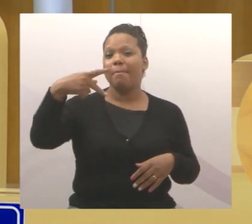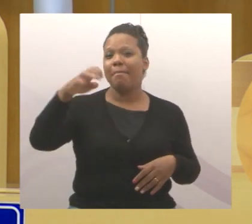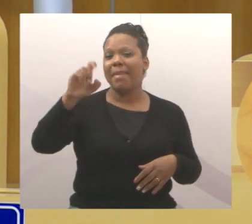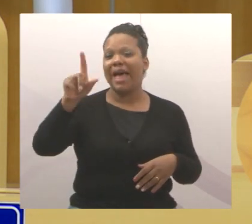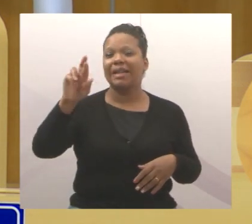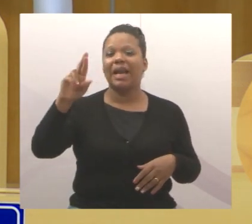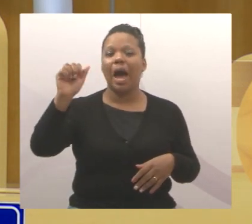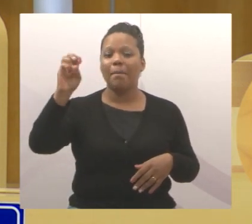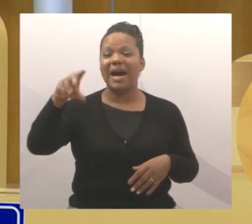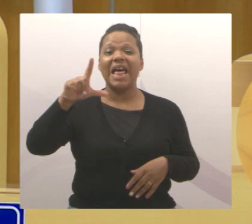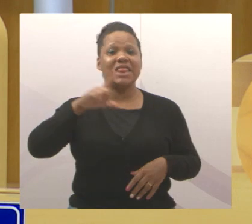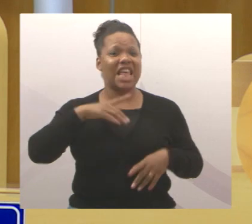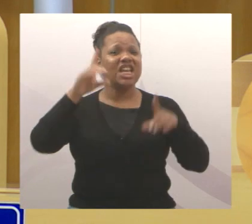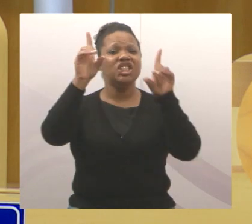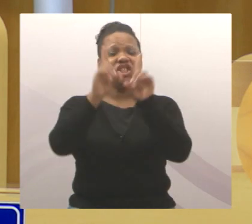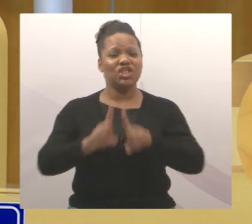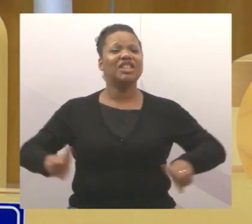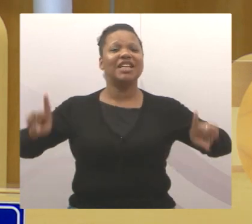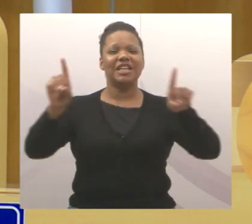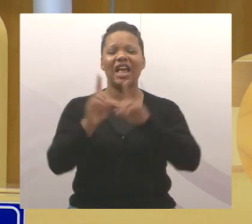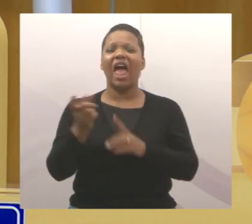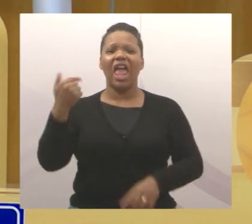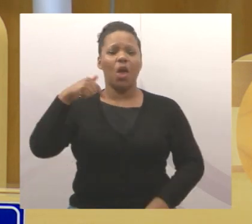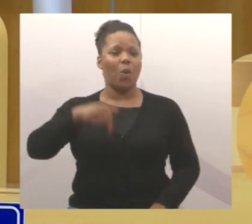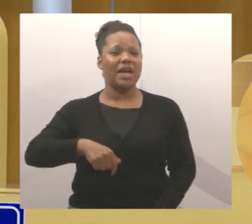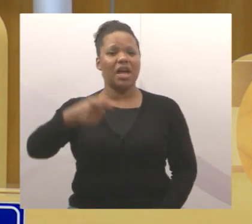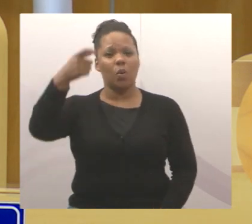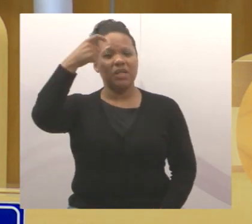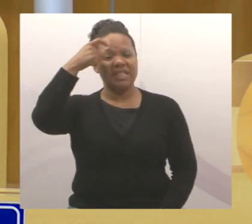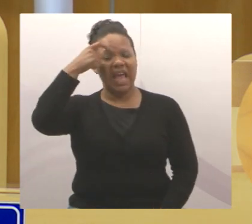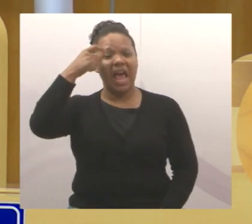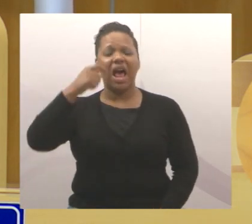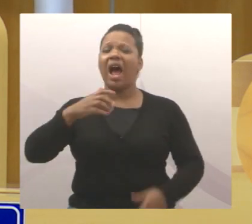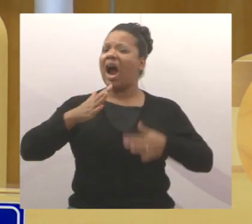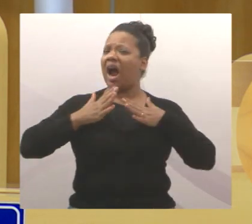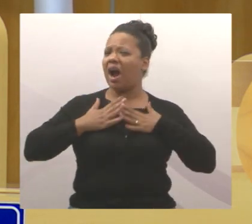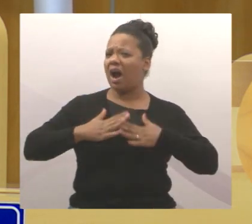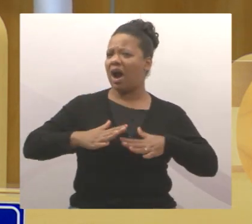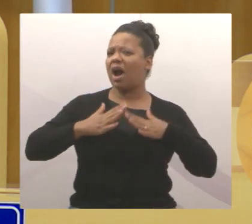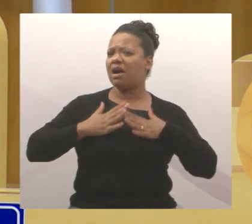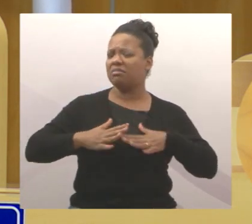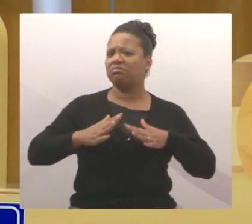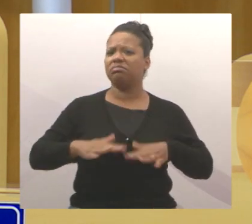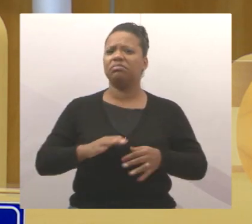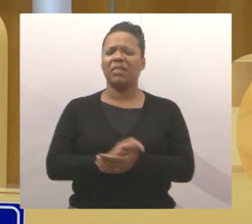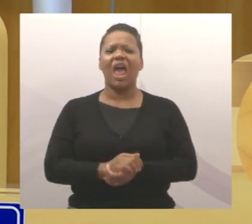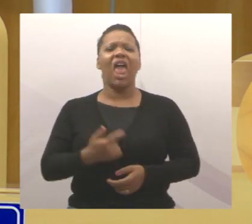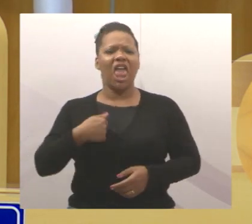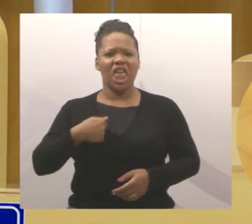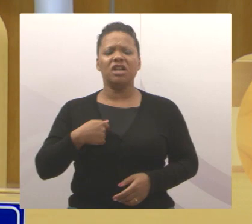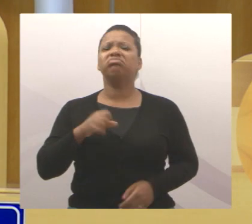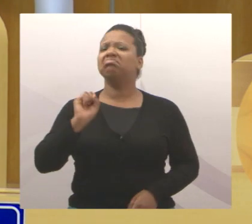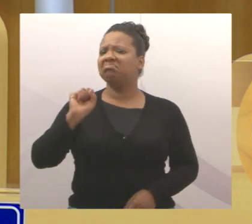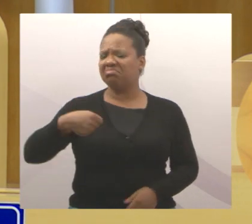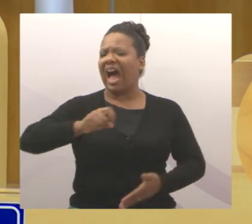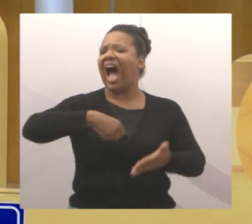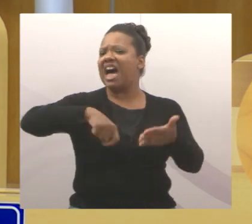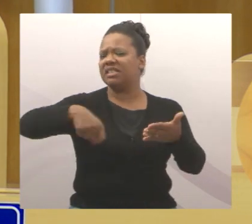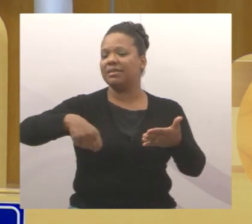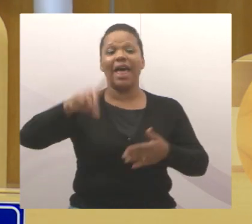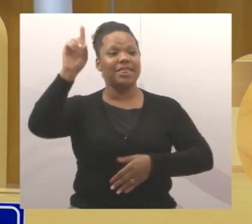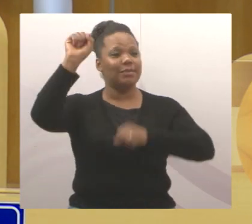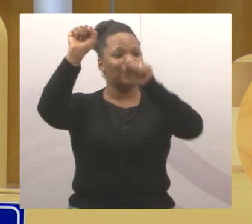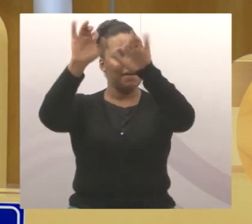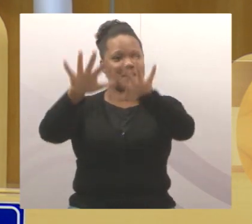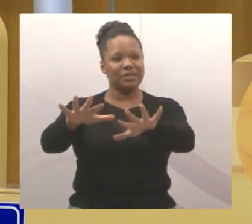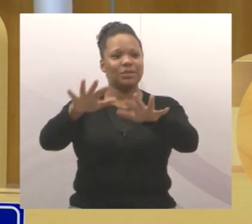hoje tem dignidade, que eu estou aqui com a minha consciência tranquila para dizer: fiz o que tinha que fazer. Deus nos